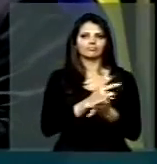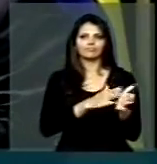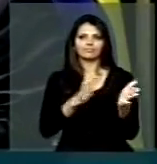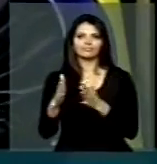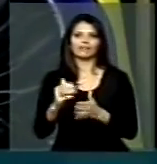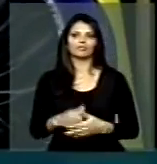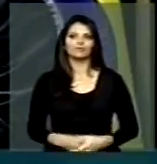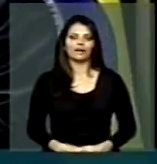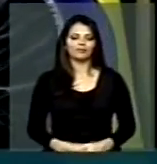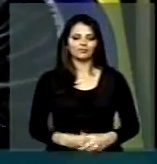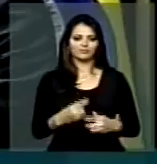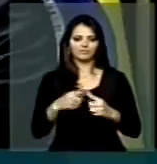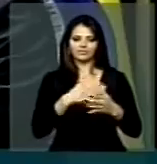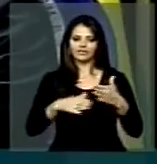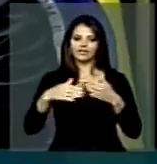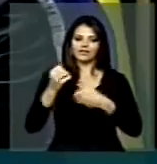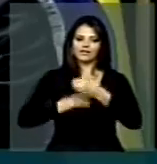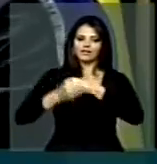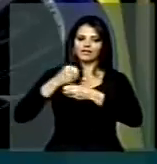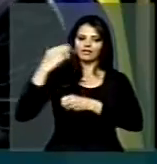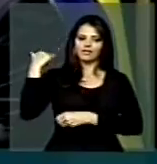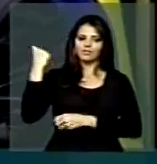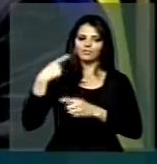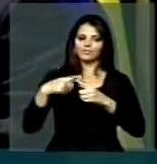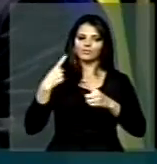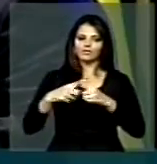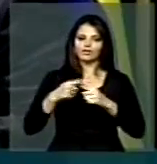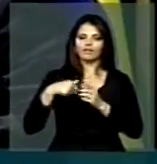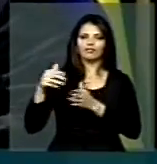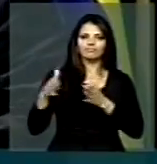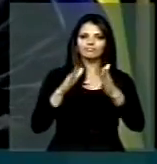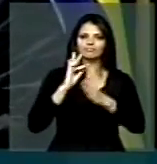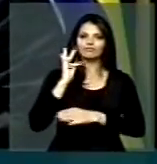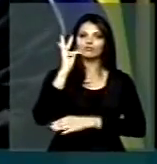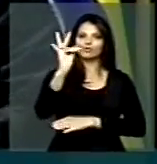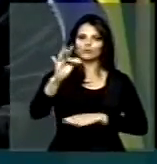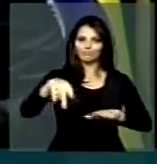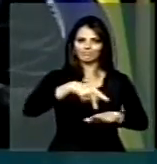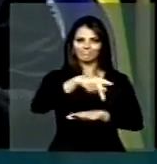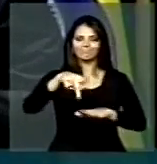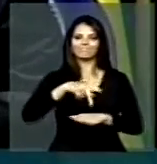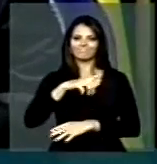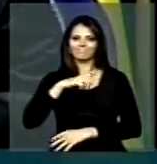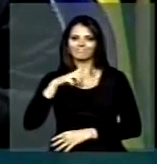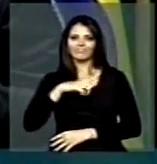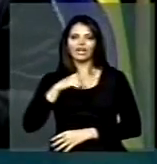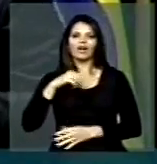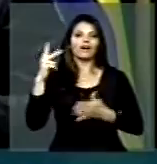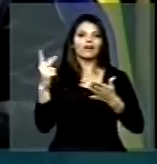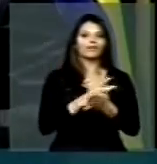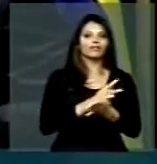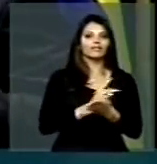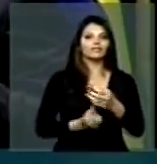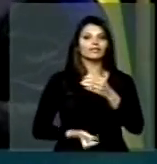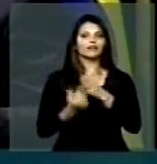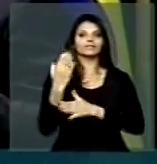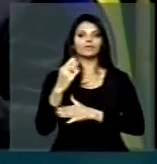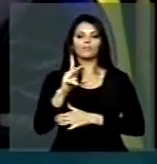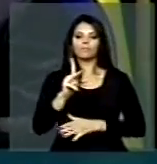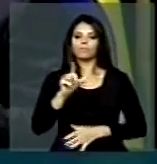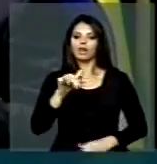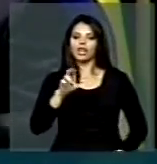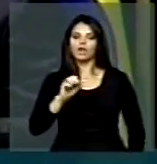conjuntura, naqueles anos que tisnava o promissor caminho do país do futuro. Até o advento do Plano Real,